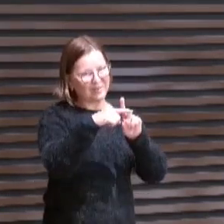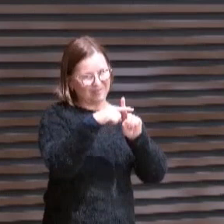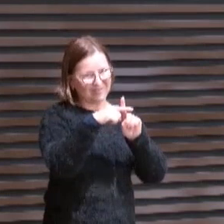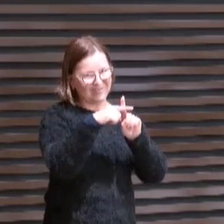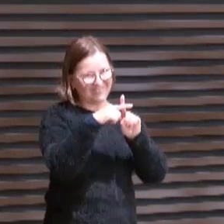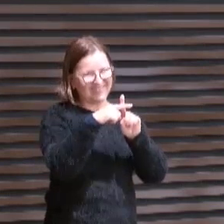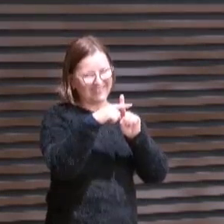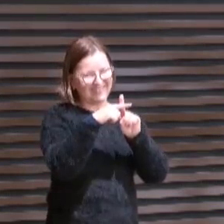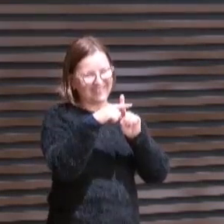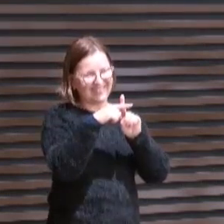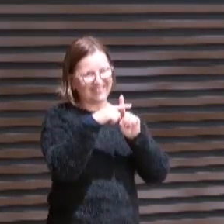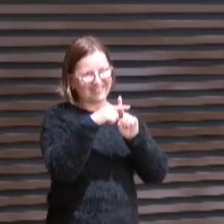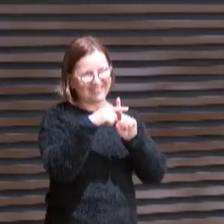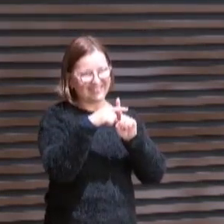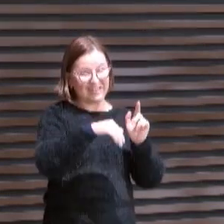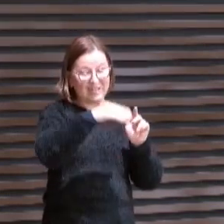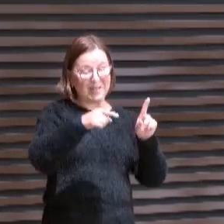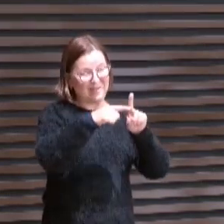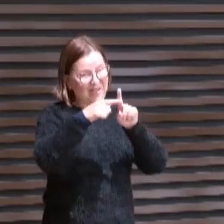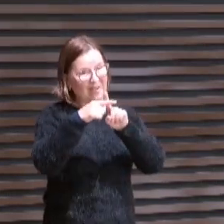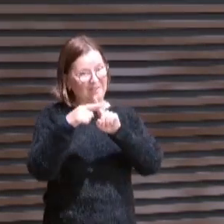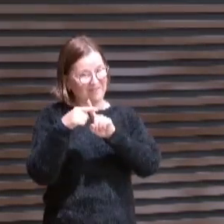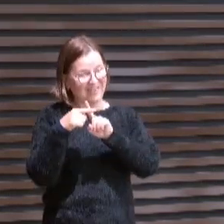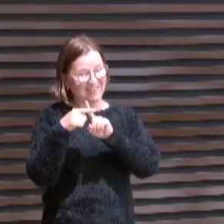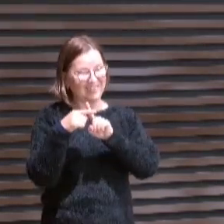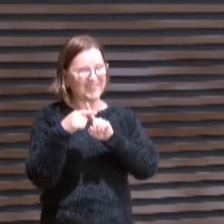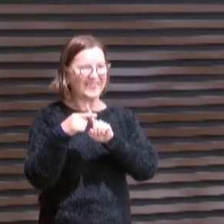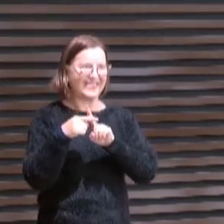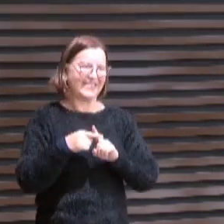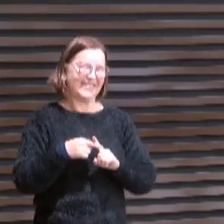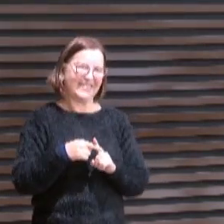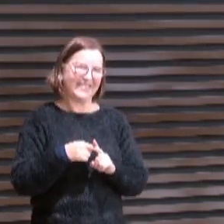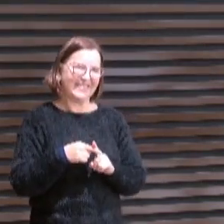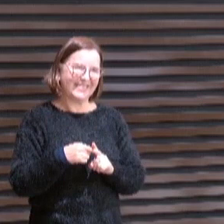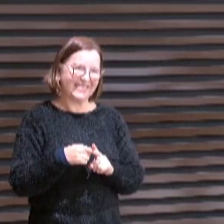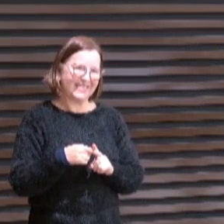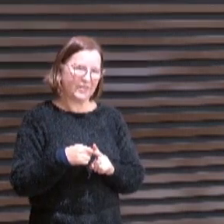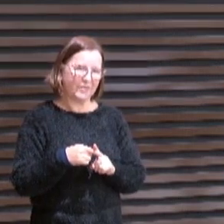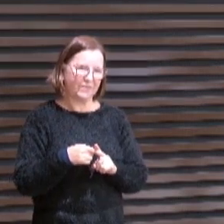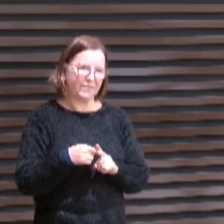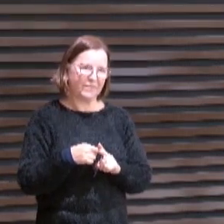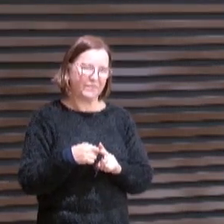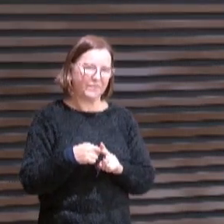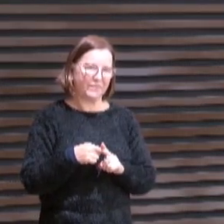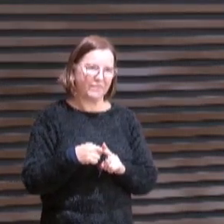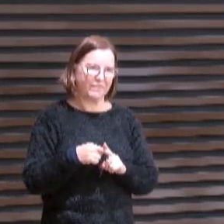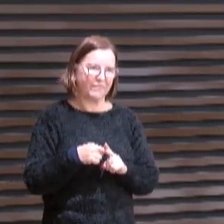naquele Calvário, naquele cume, naquele alto do